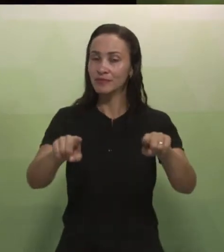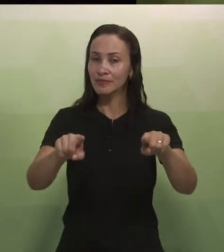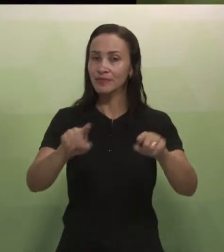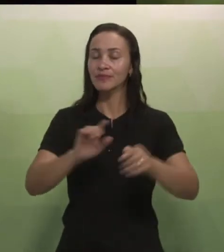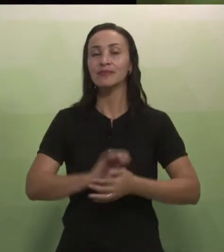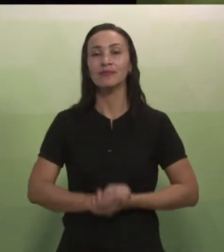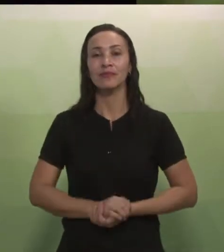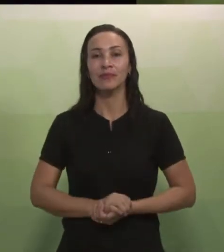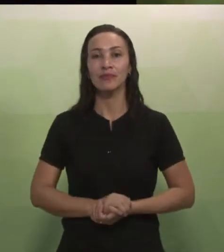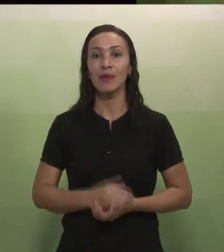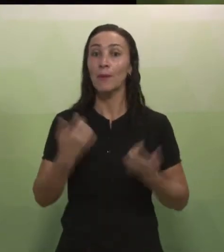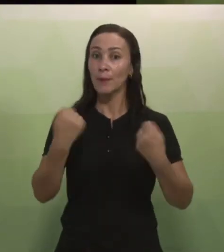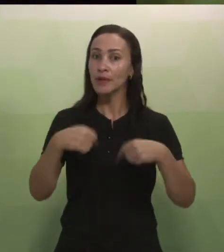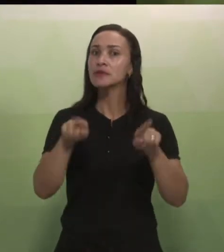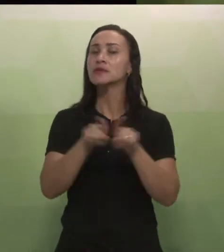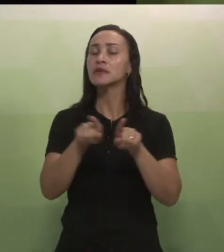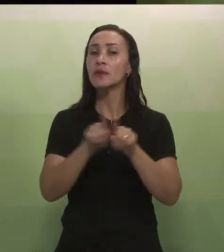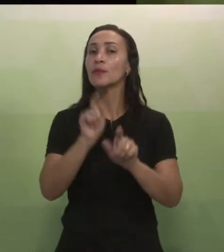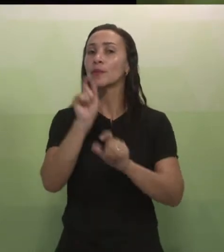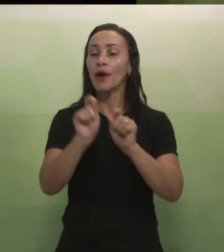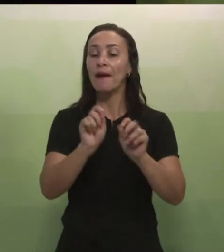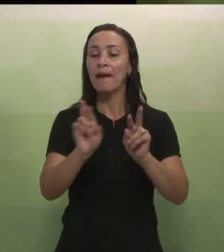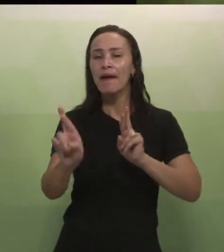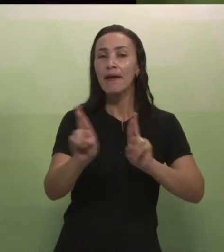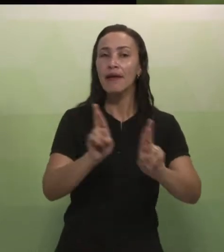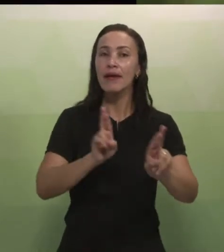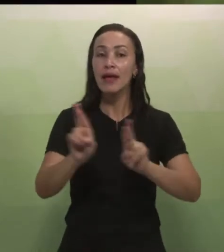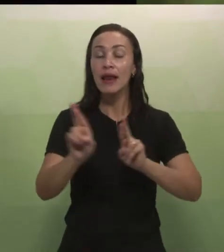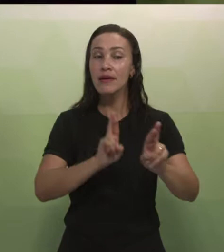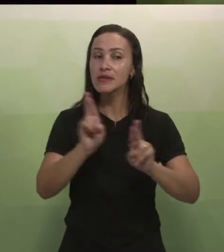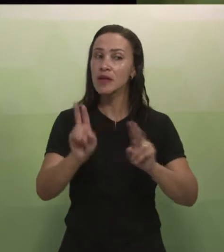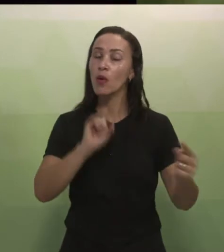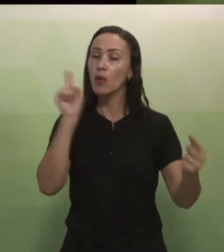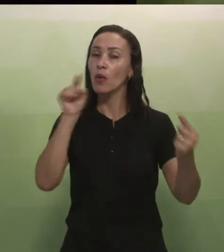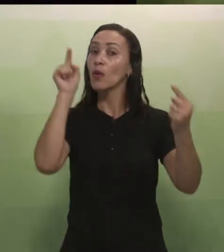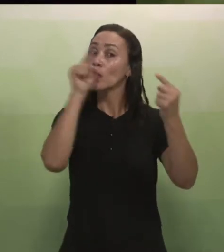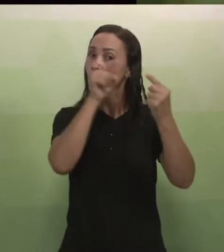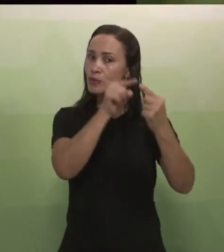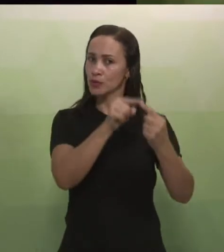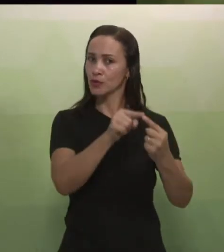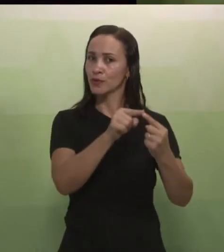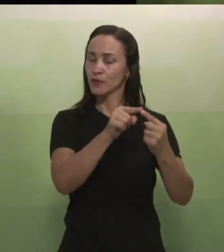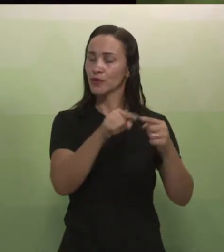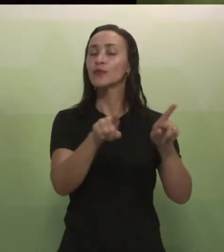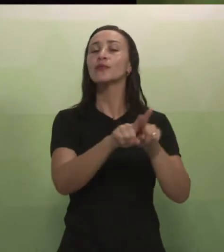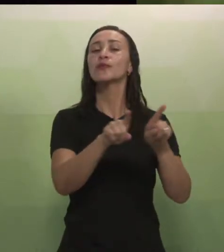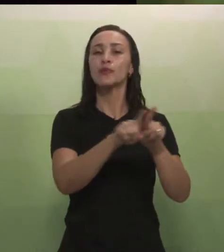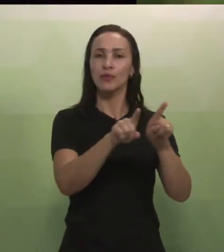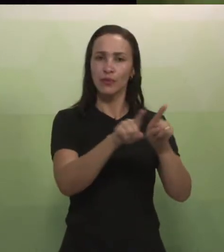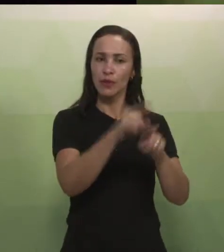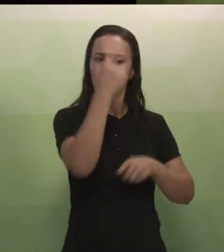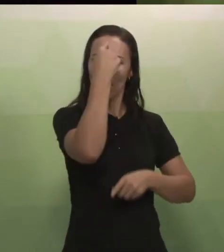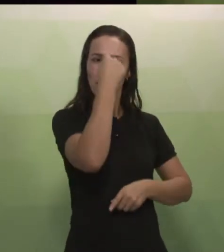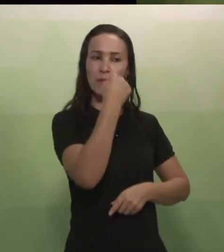desde que tenham relação com os objetivos e o perfil do